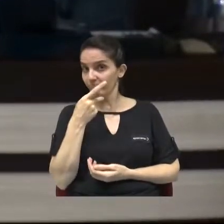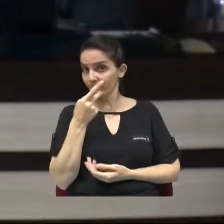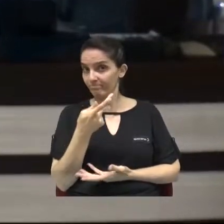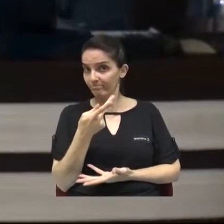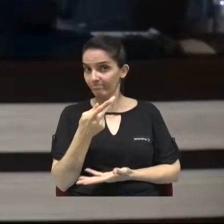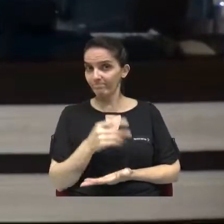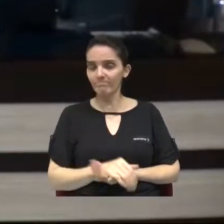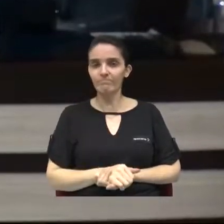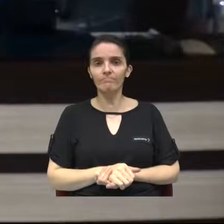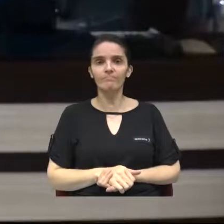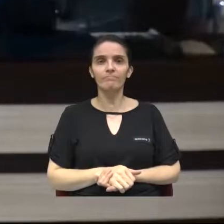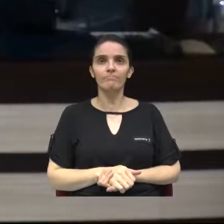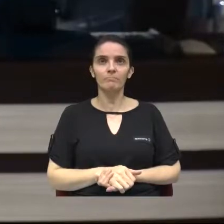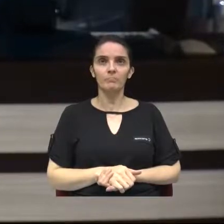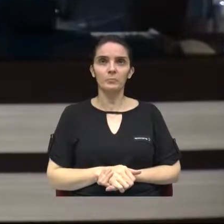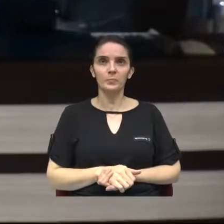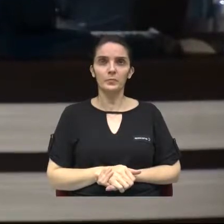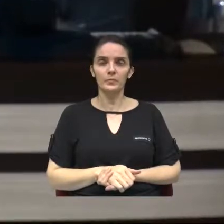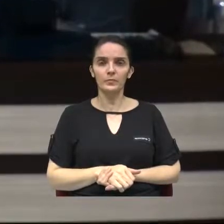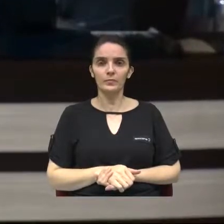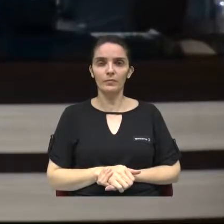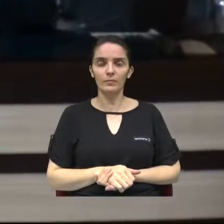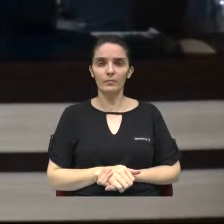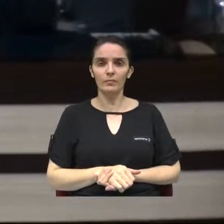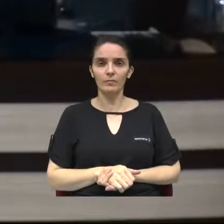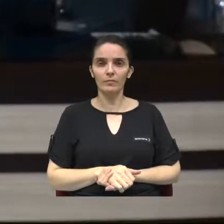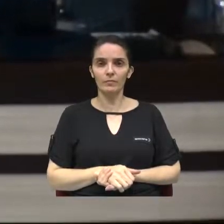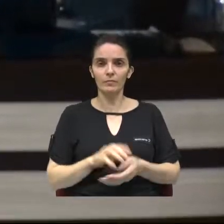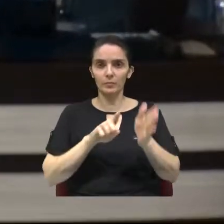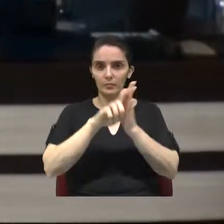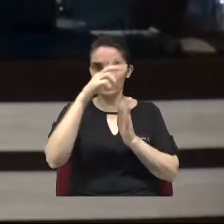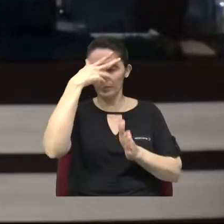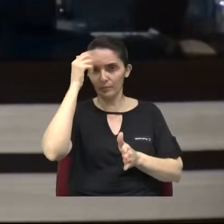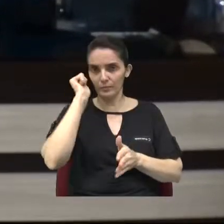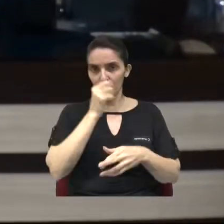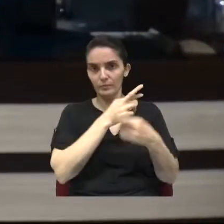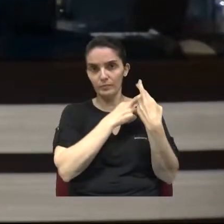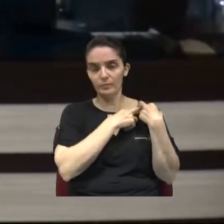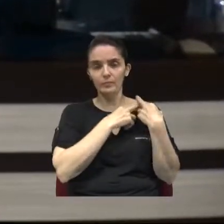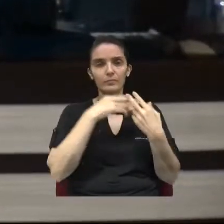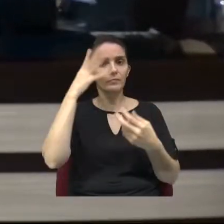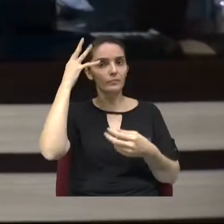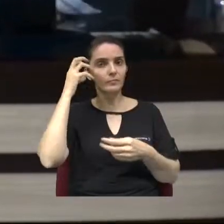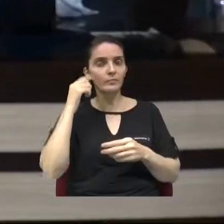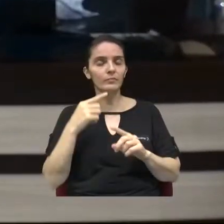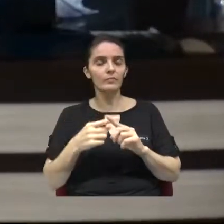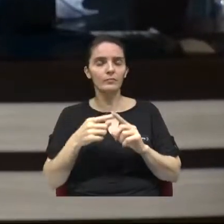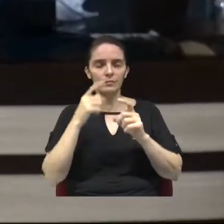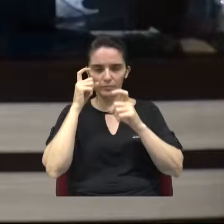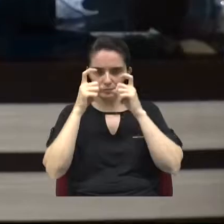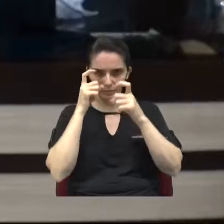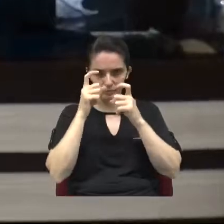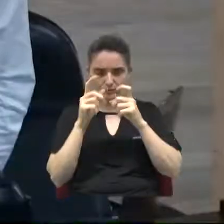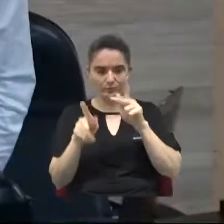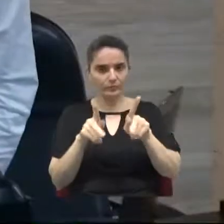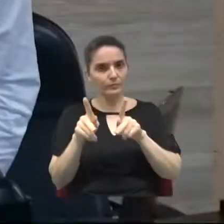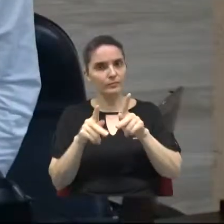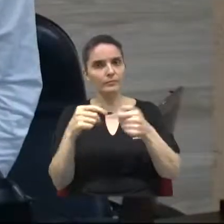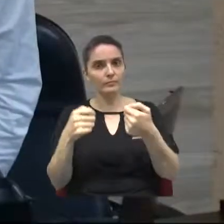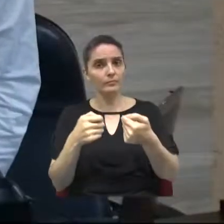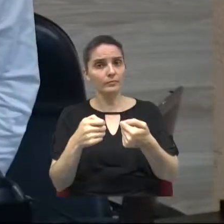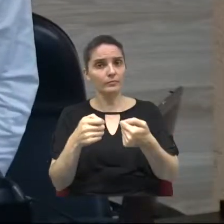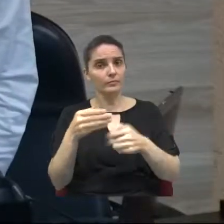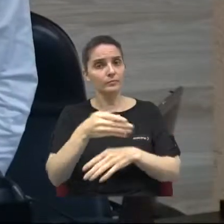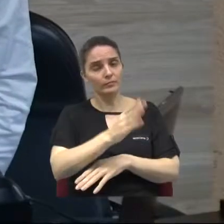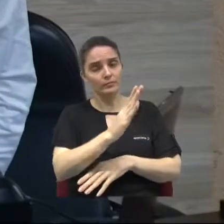do requerimento da vereadora Lu Bogo, preocupada com a população que tem que ter seus